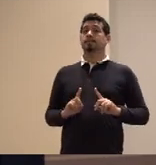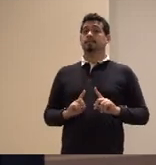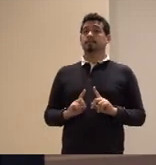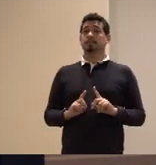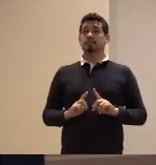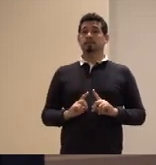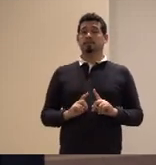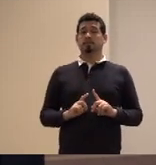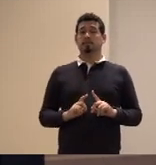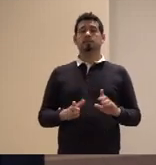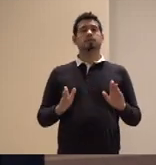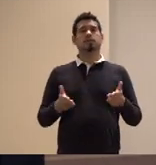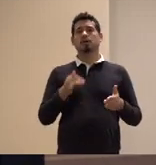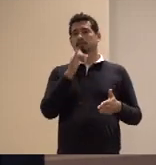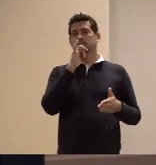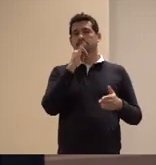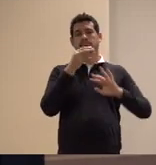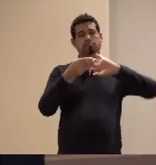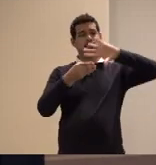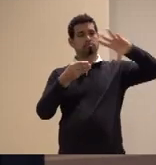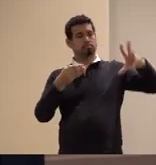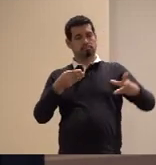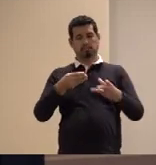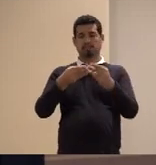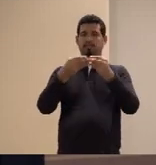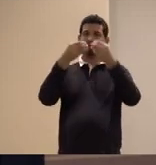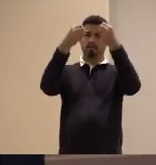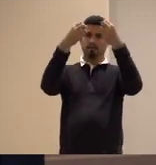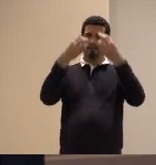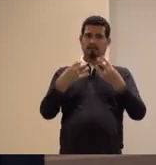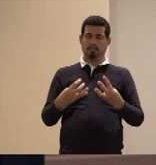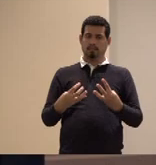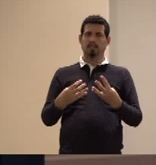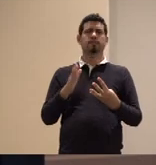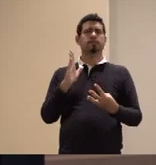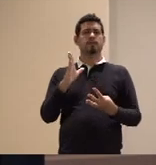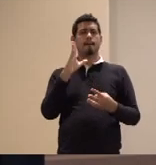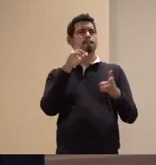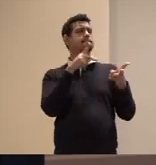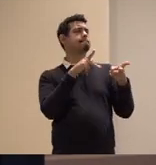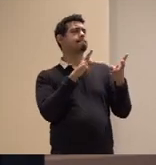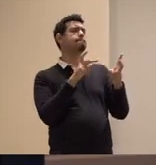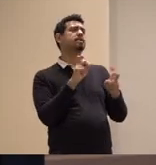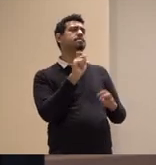só nessa introdução, nessa fala inicial, já se percebe